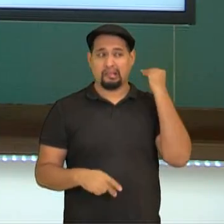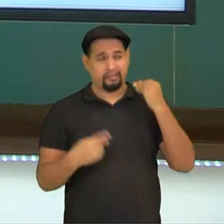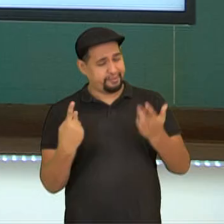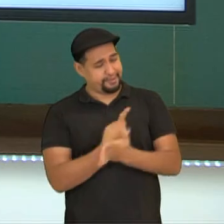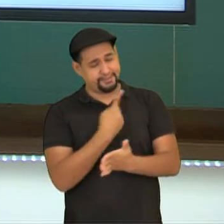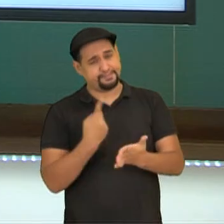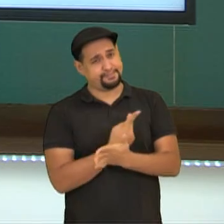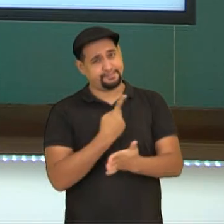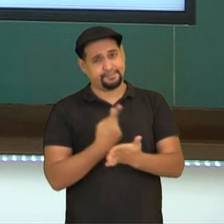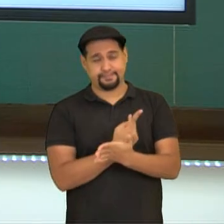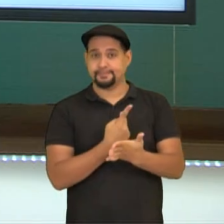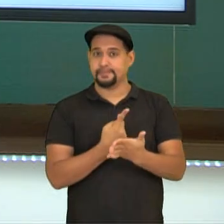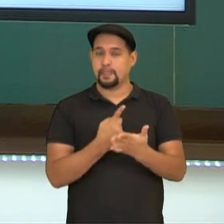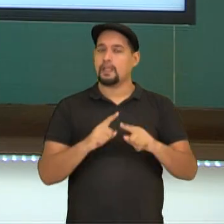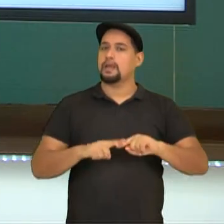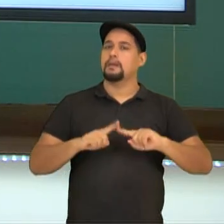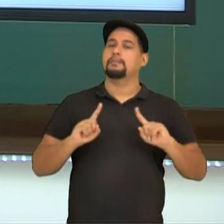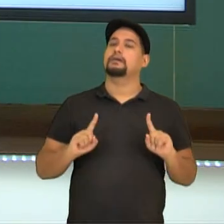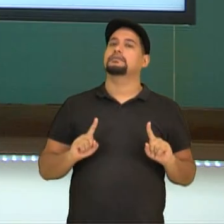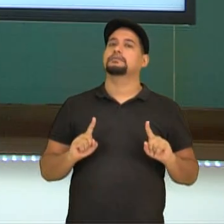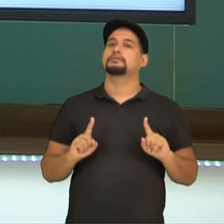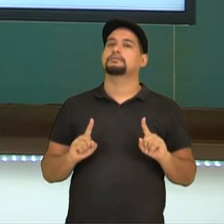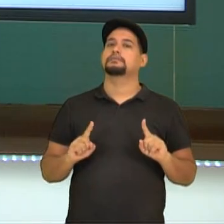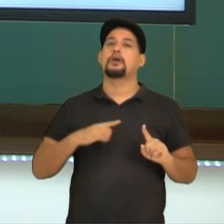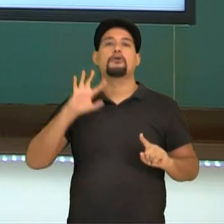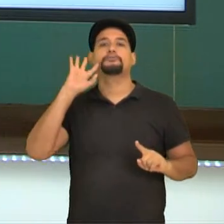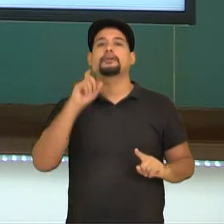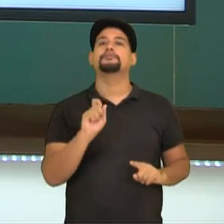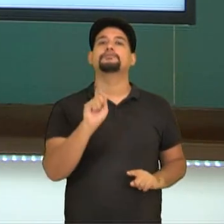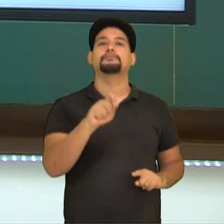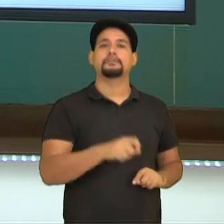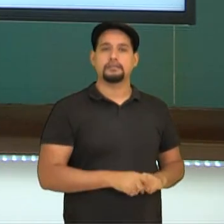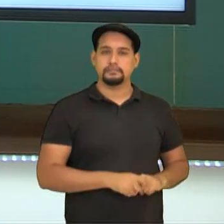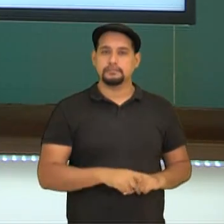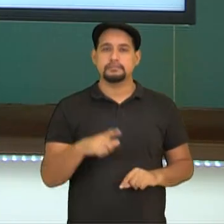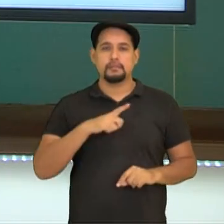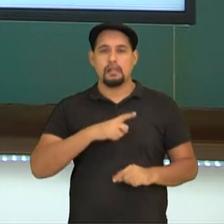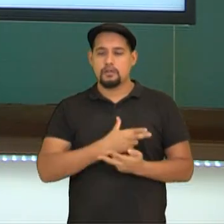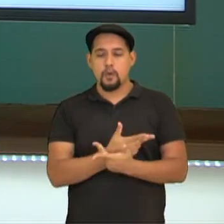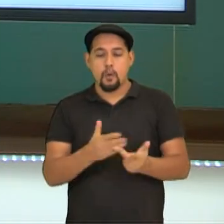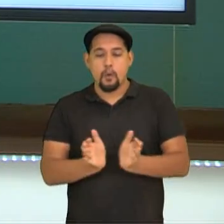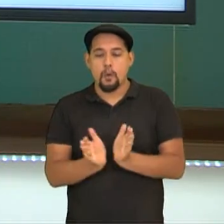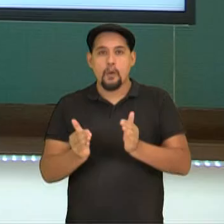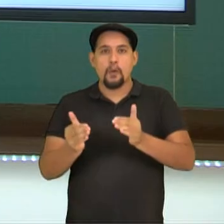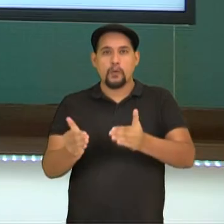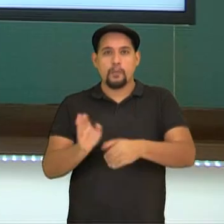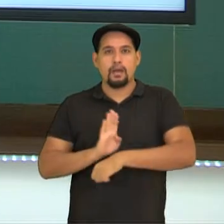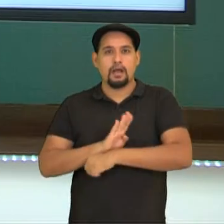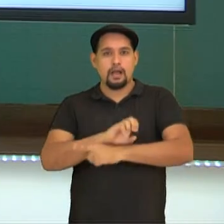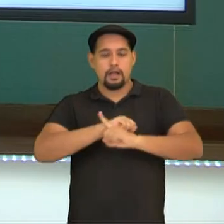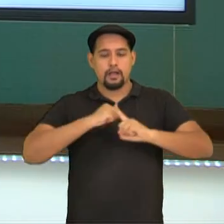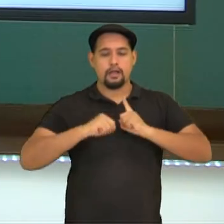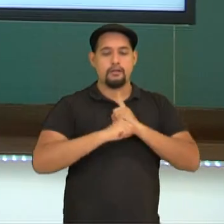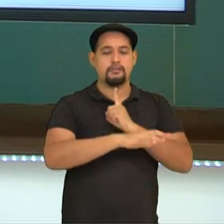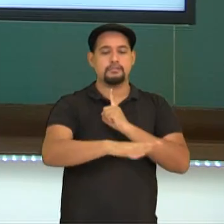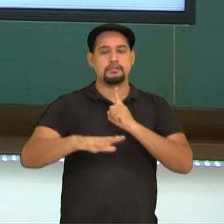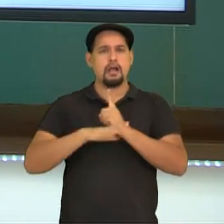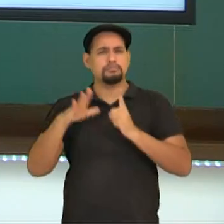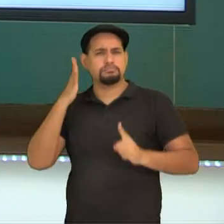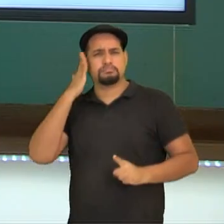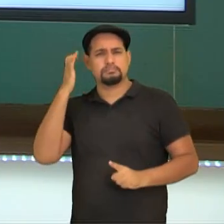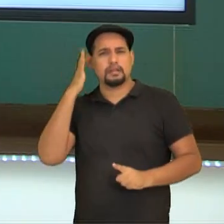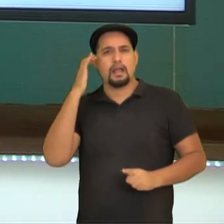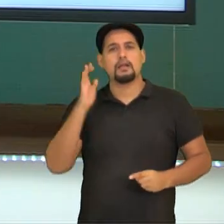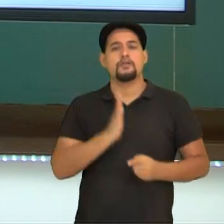equivocada. Mas nisso surge uma entidade de assistência que soube do debate